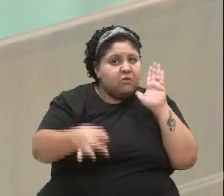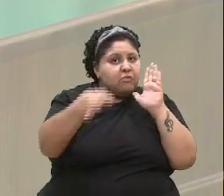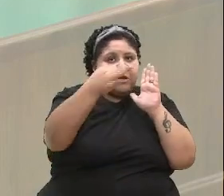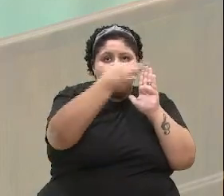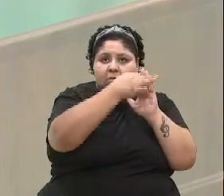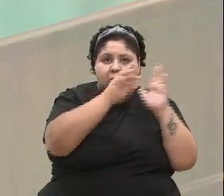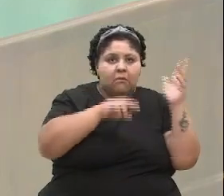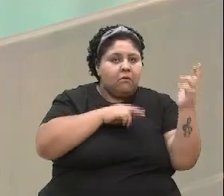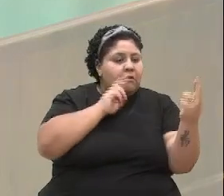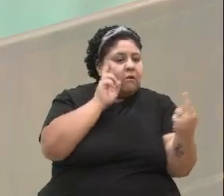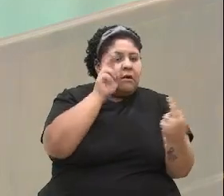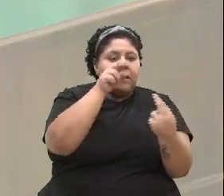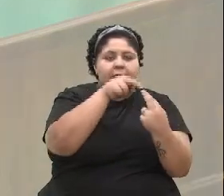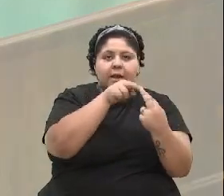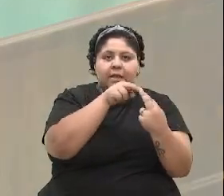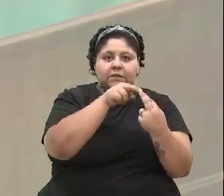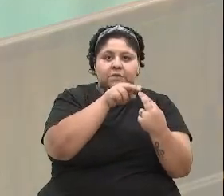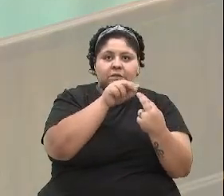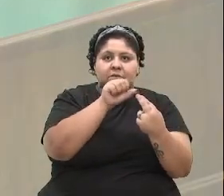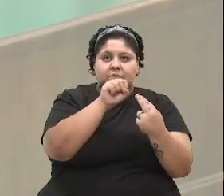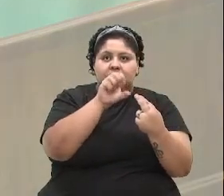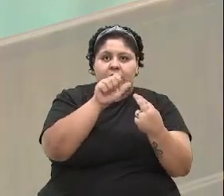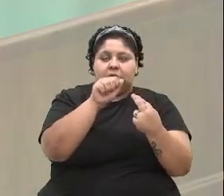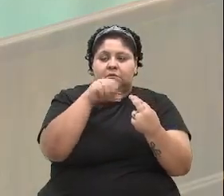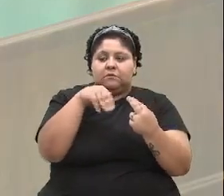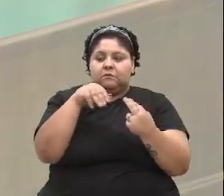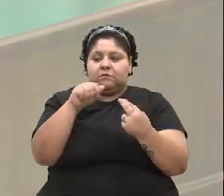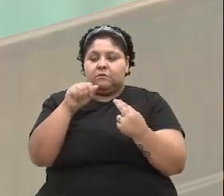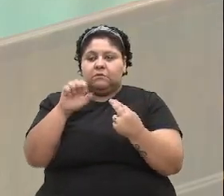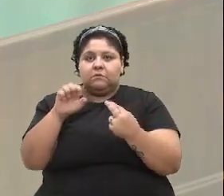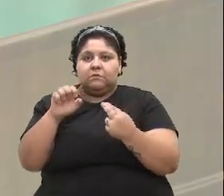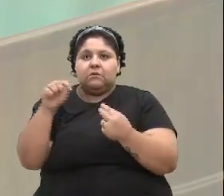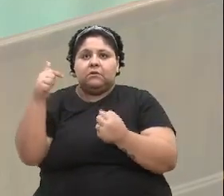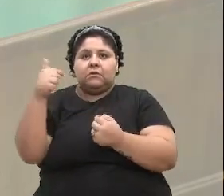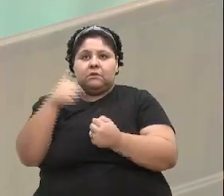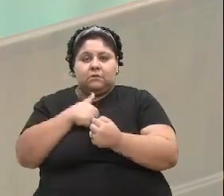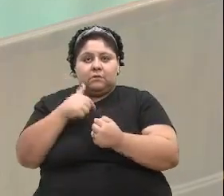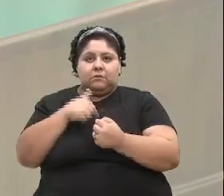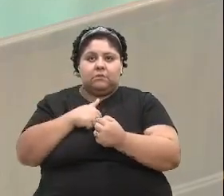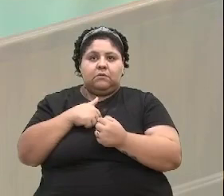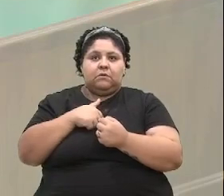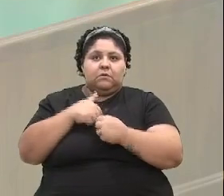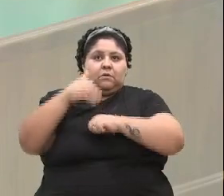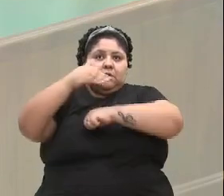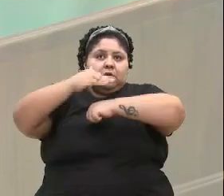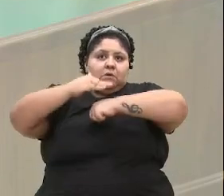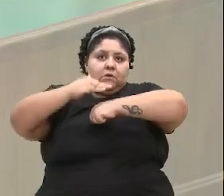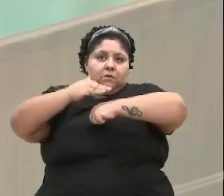vou mudar onde o Samai é em paralelepípedos